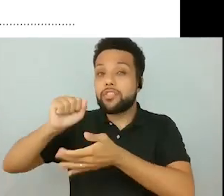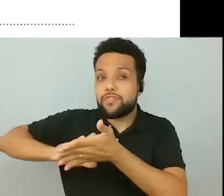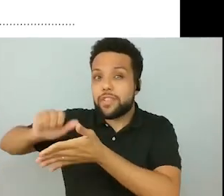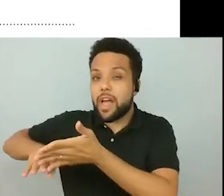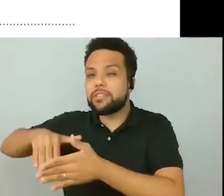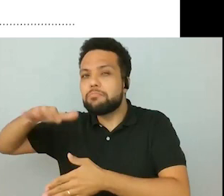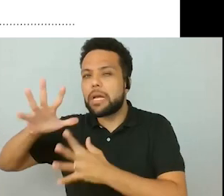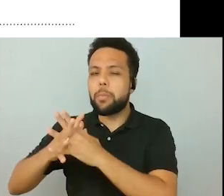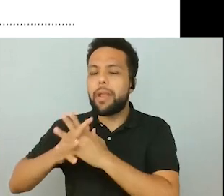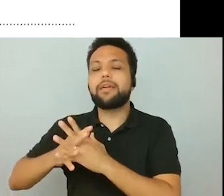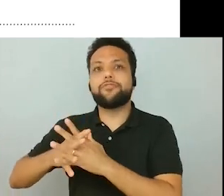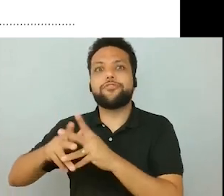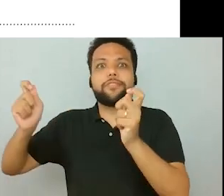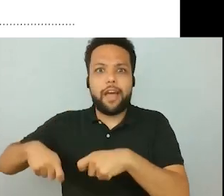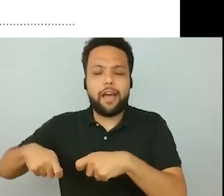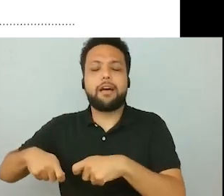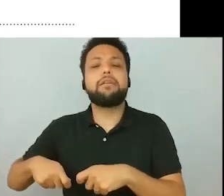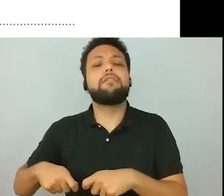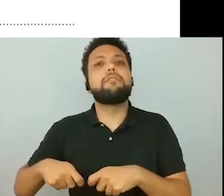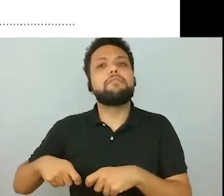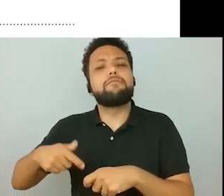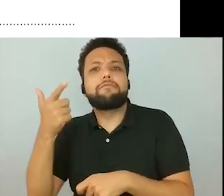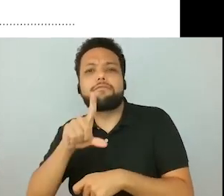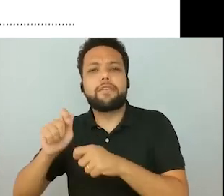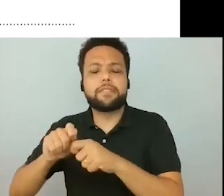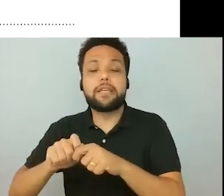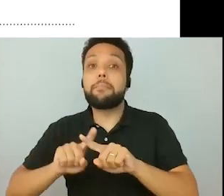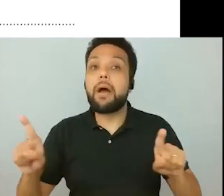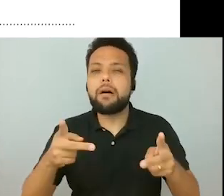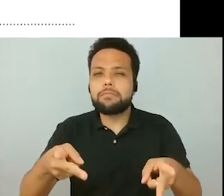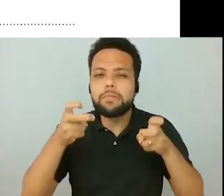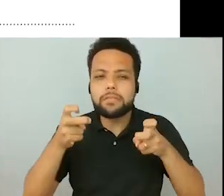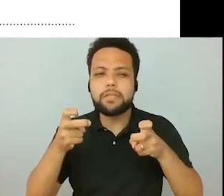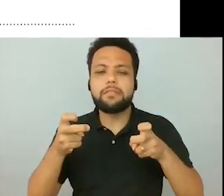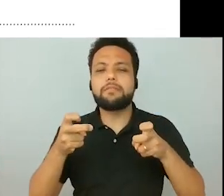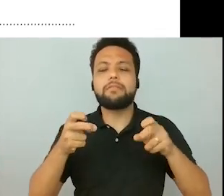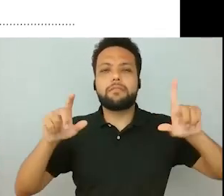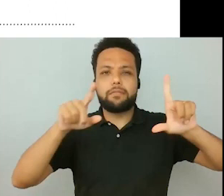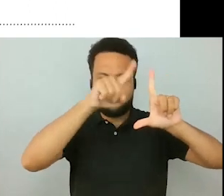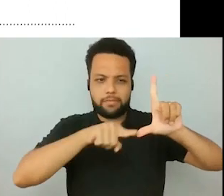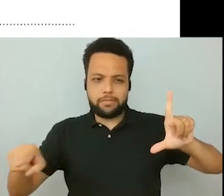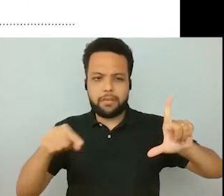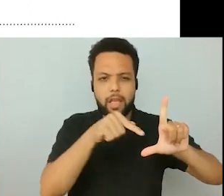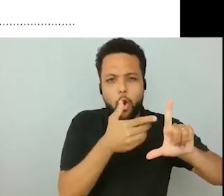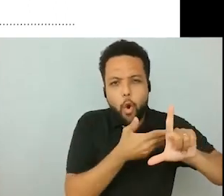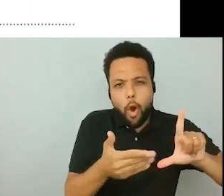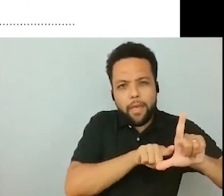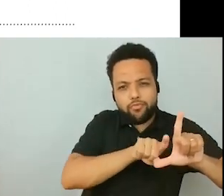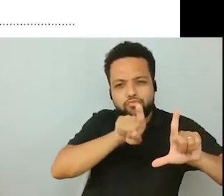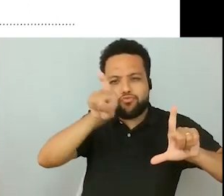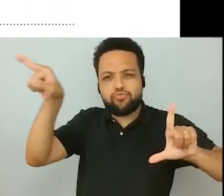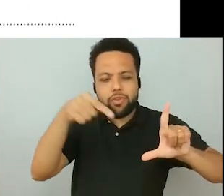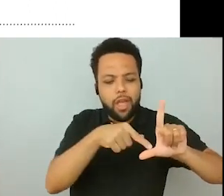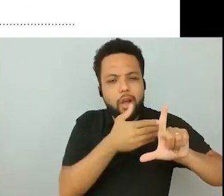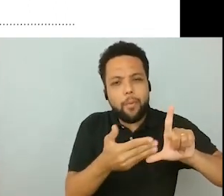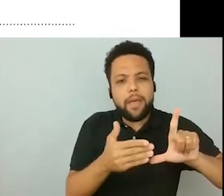lidar. Porém, se vocês verem, tem aquele momento inicial lá embaixo, que é o que eu chamei de onboarding, que é um período onde tu